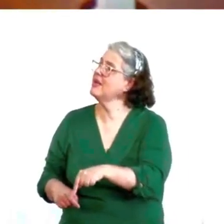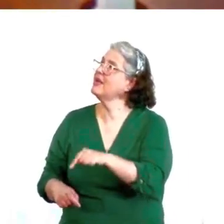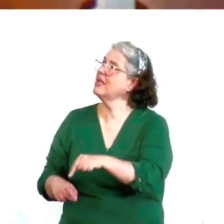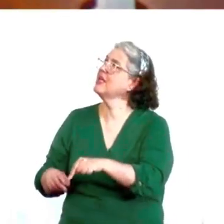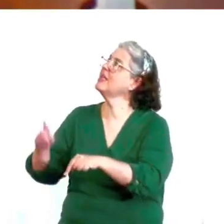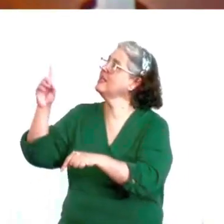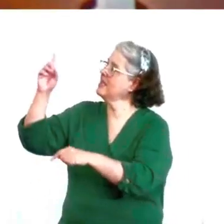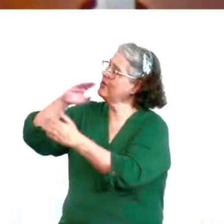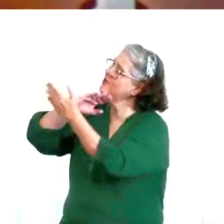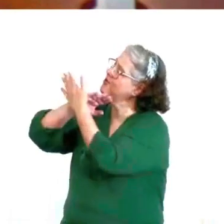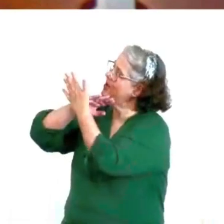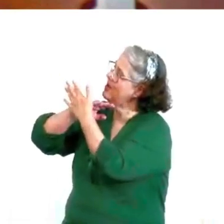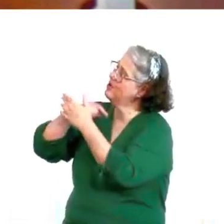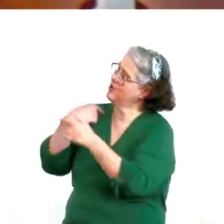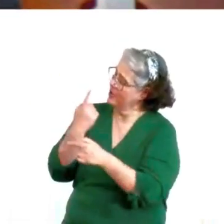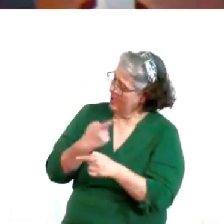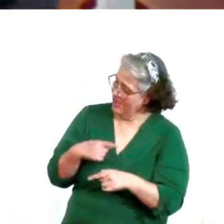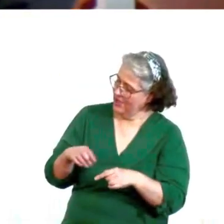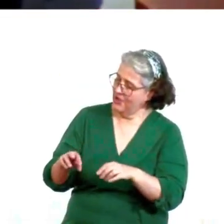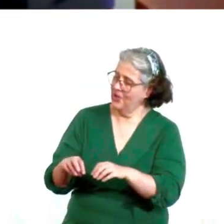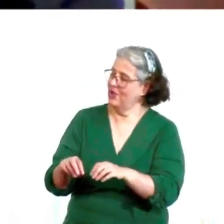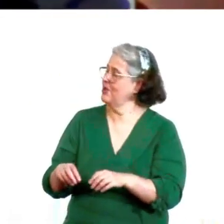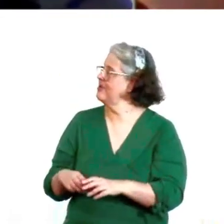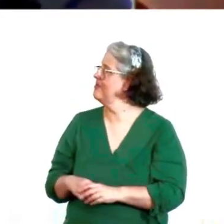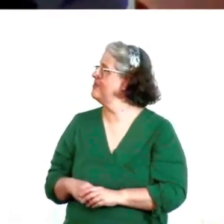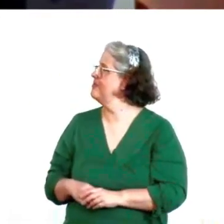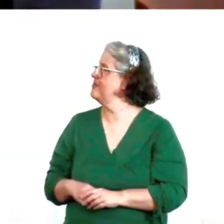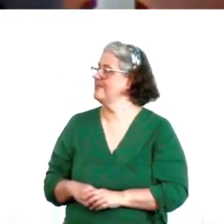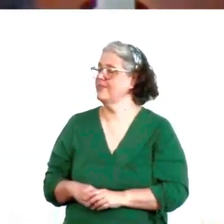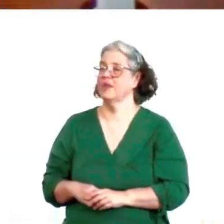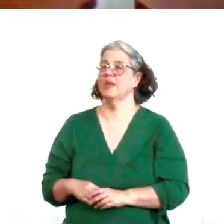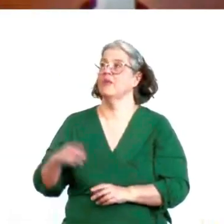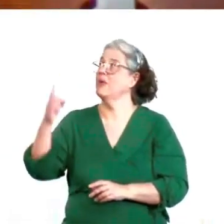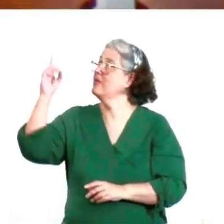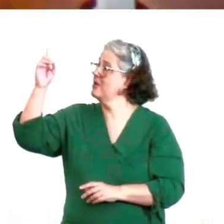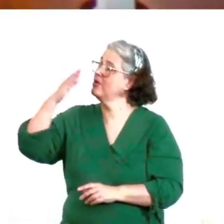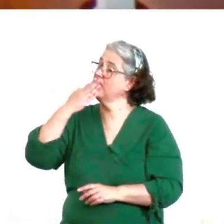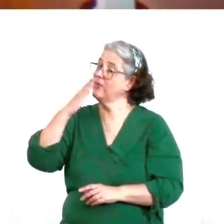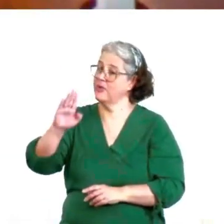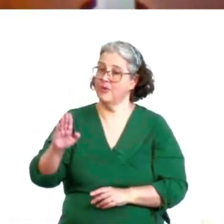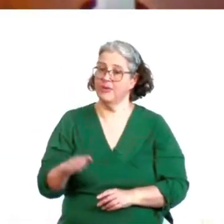habitar com o seu povo, conforme ele prometeu.